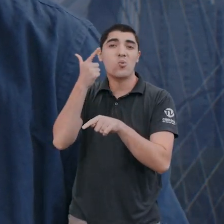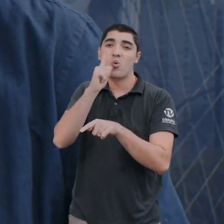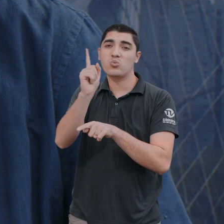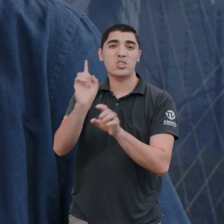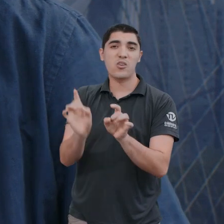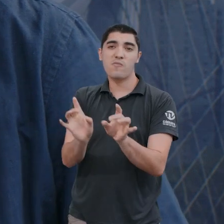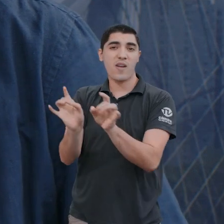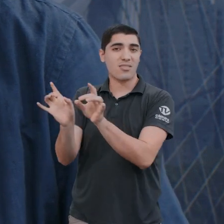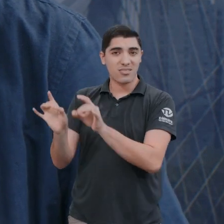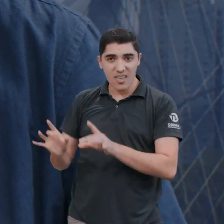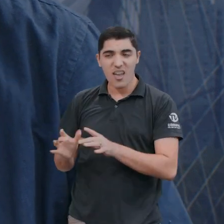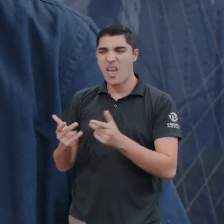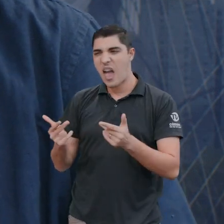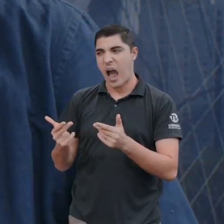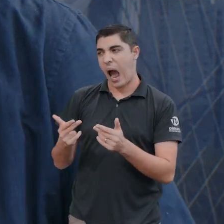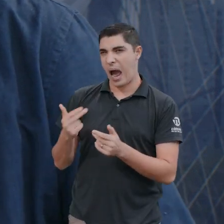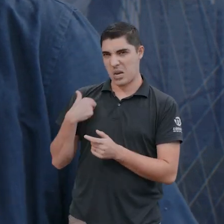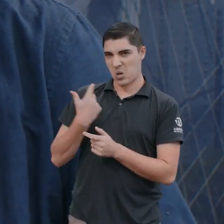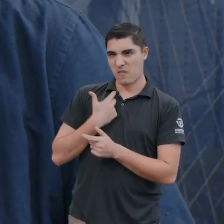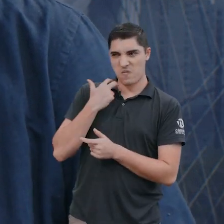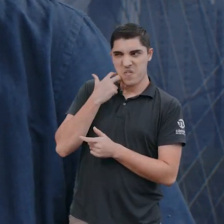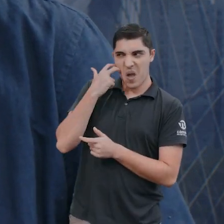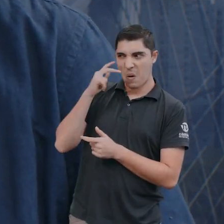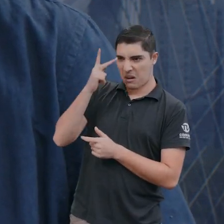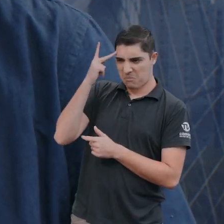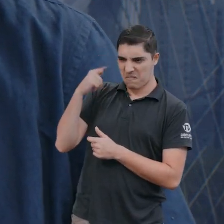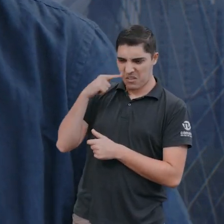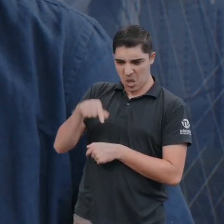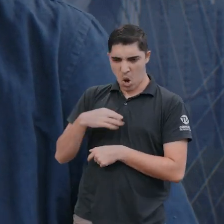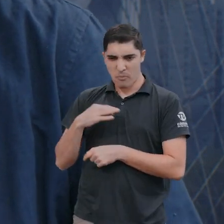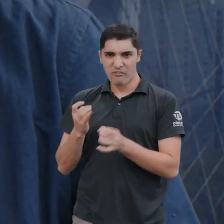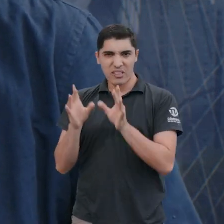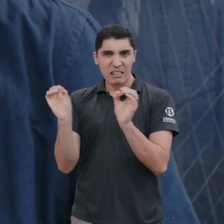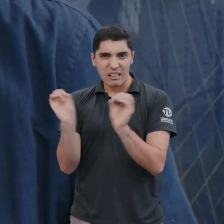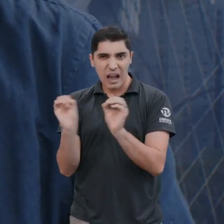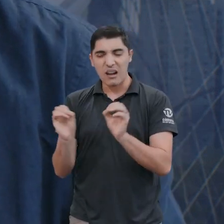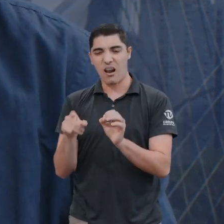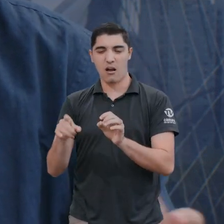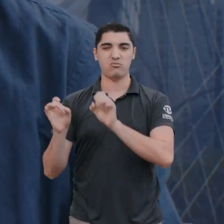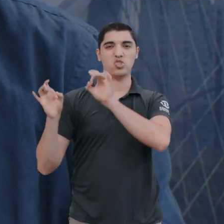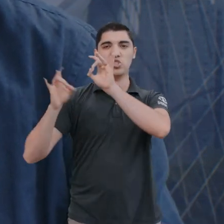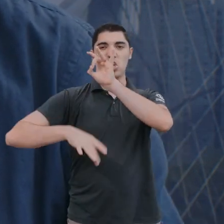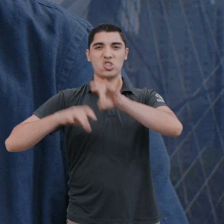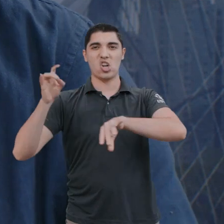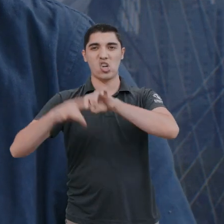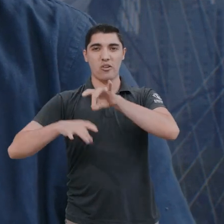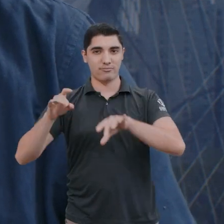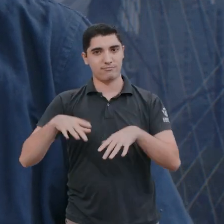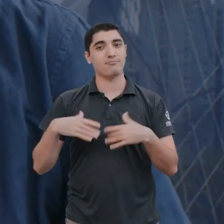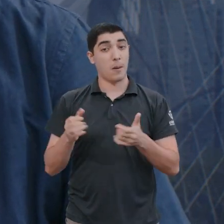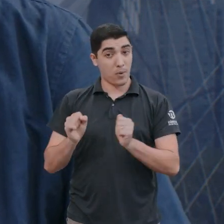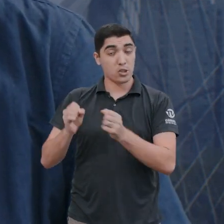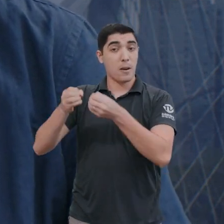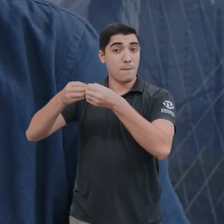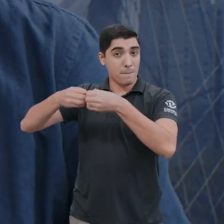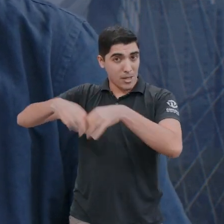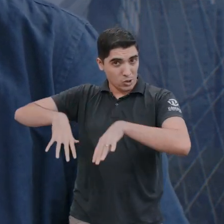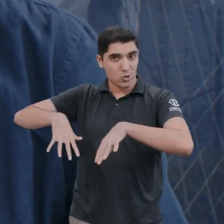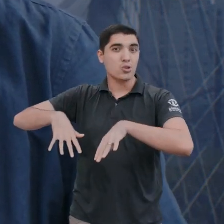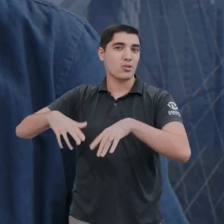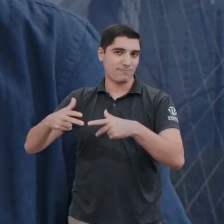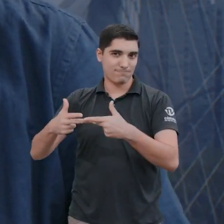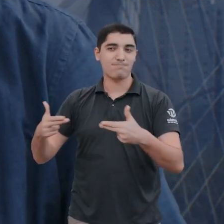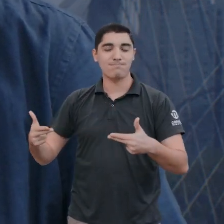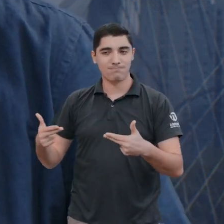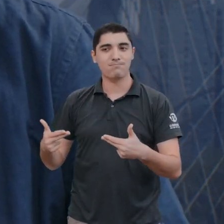um sucesso de venda ou coisas nesse sentido que seriam prejudiciais, entre muitas aspas, para essa imagem